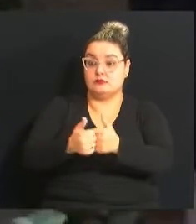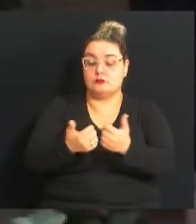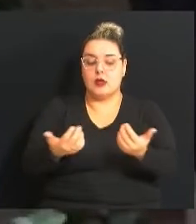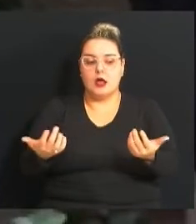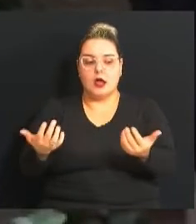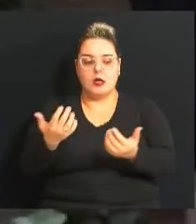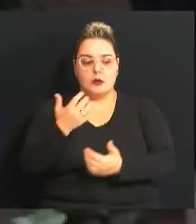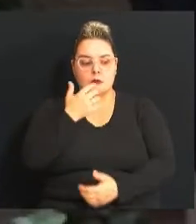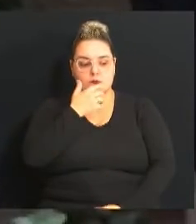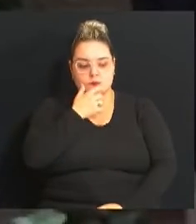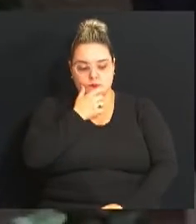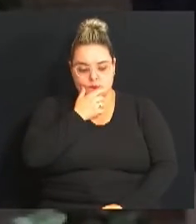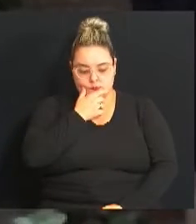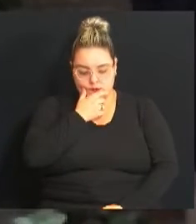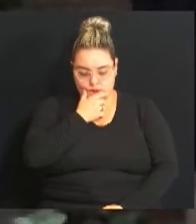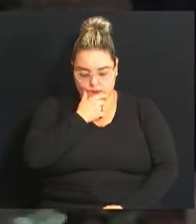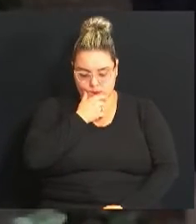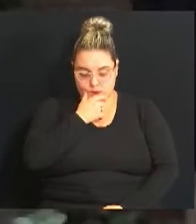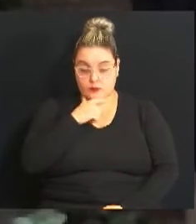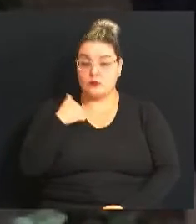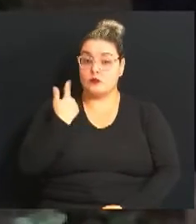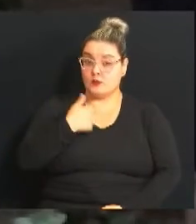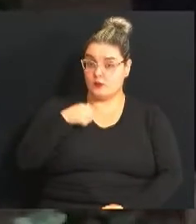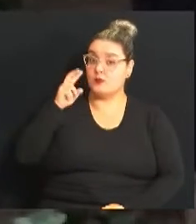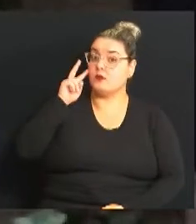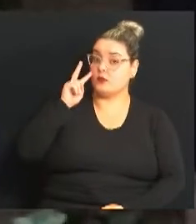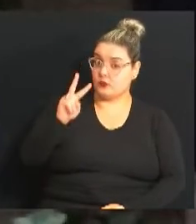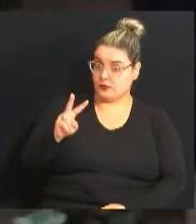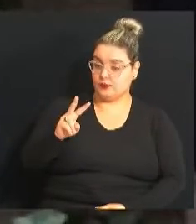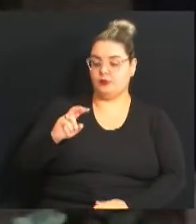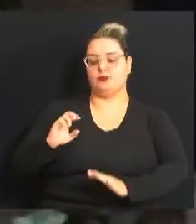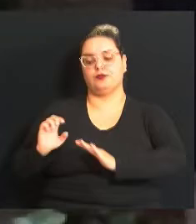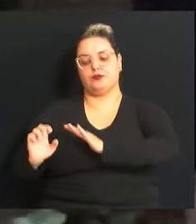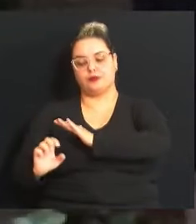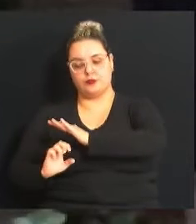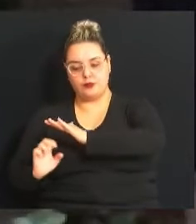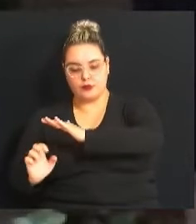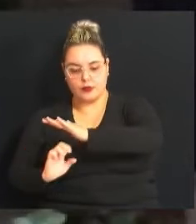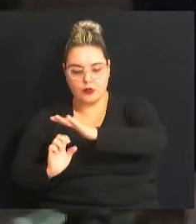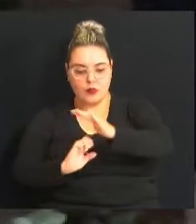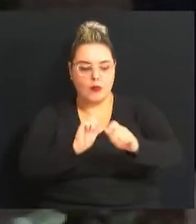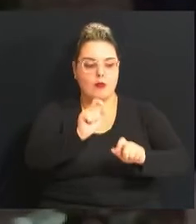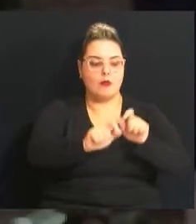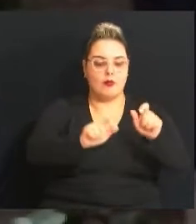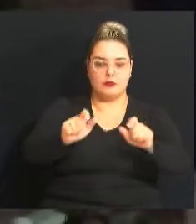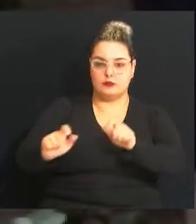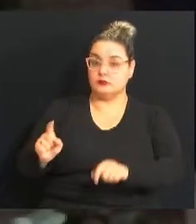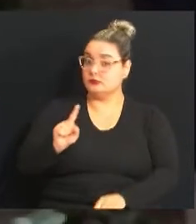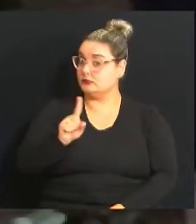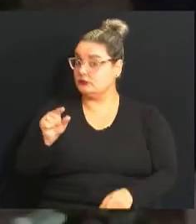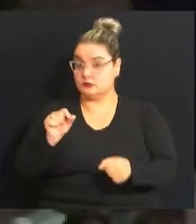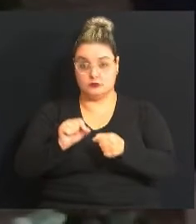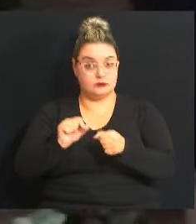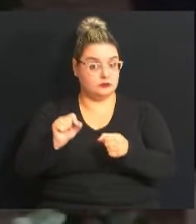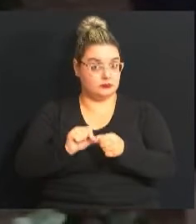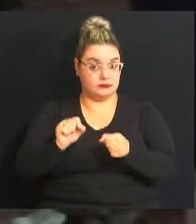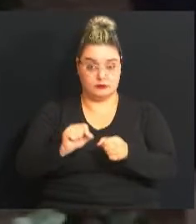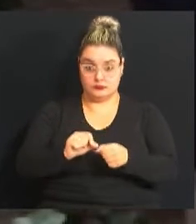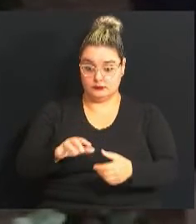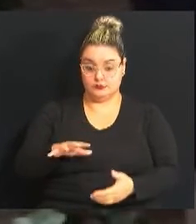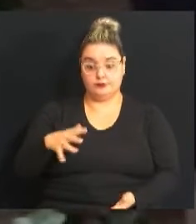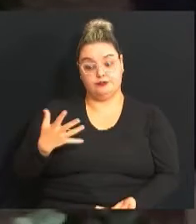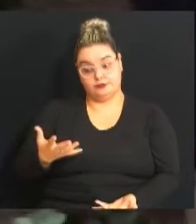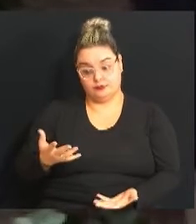A gente viu, né, como eu falei, as empresas, as pessoas que não fizeram o upgrade, elas foram